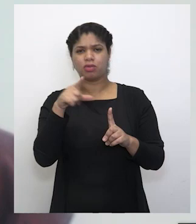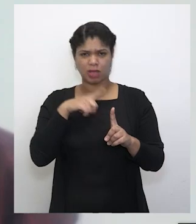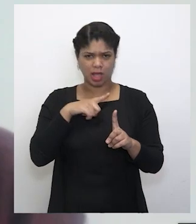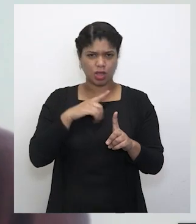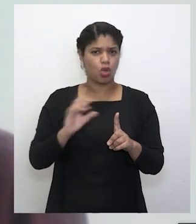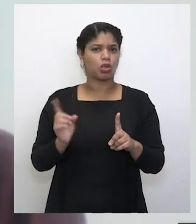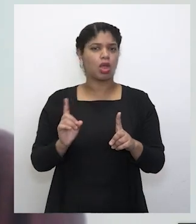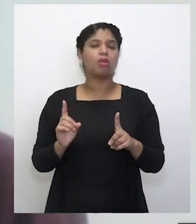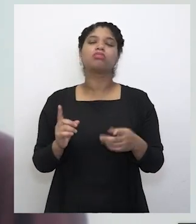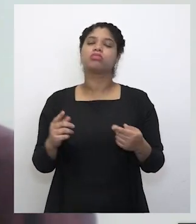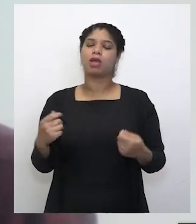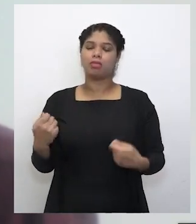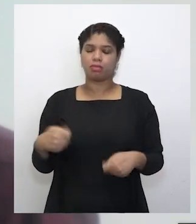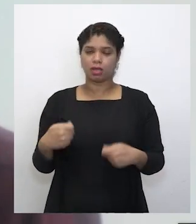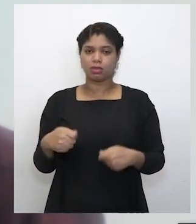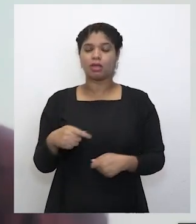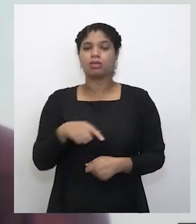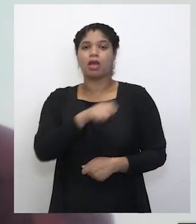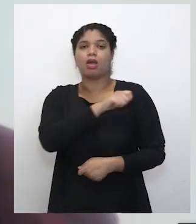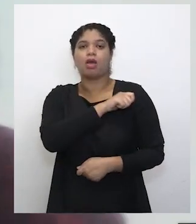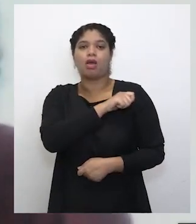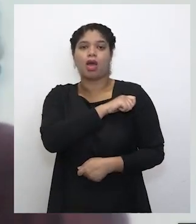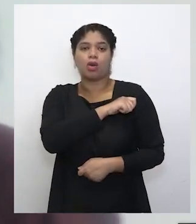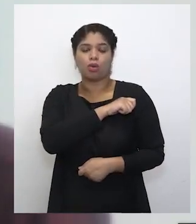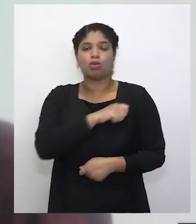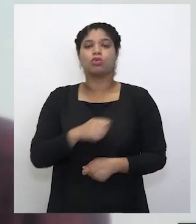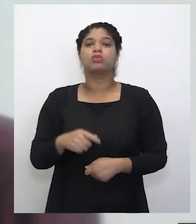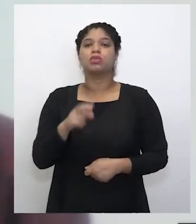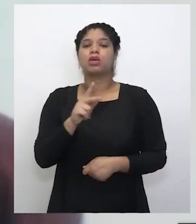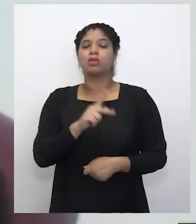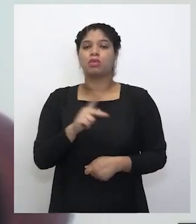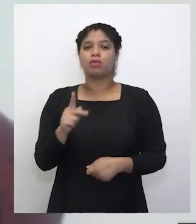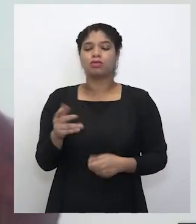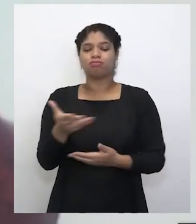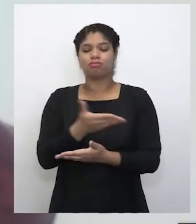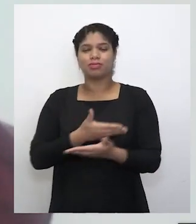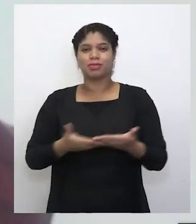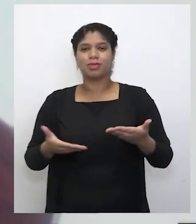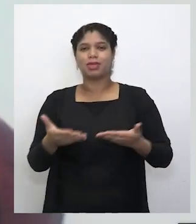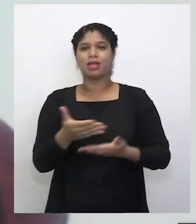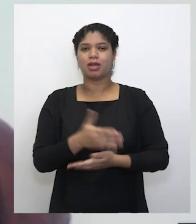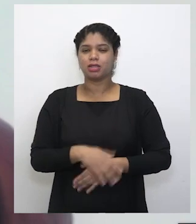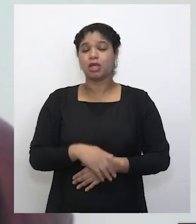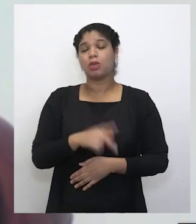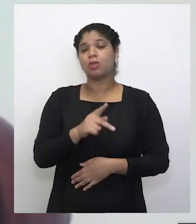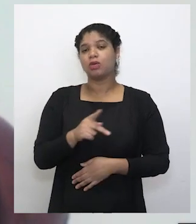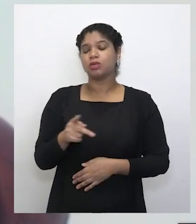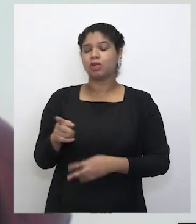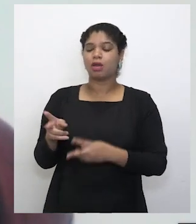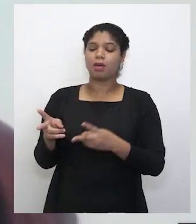que o estudante já sabe, o que ele não sabe, e permitir que, nesse momento, as crianças escrevam.